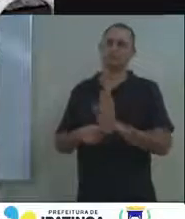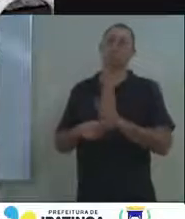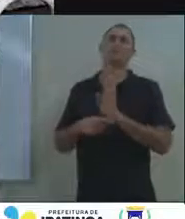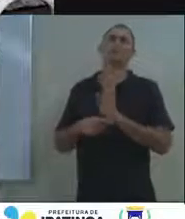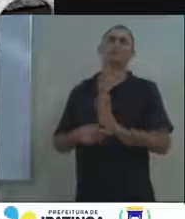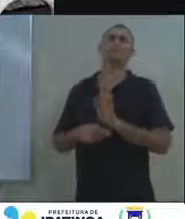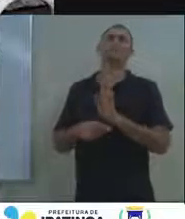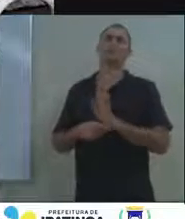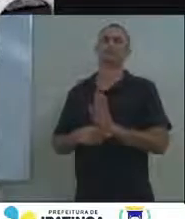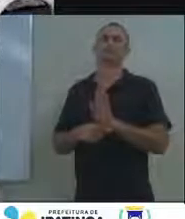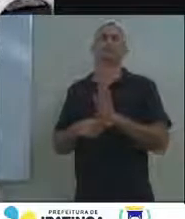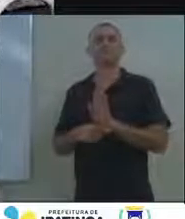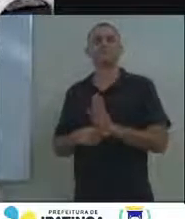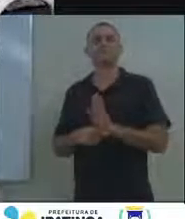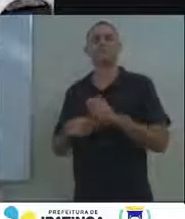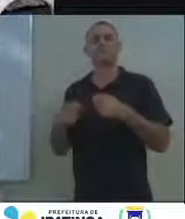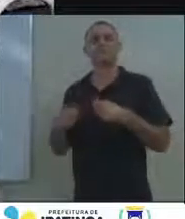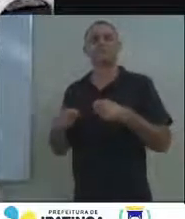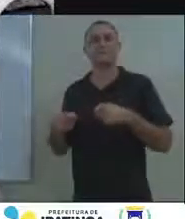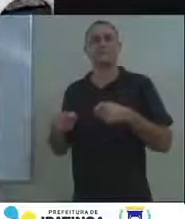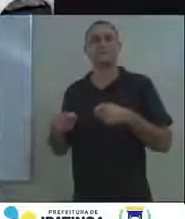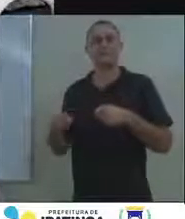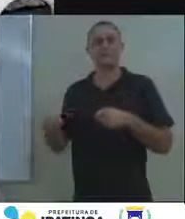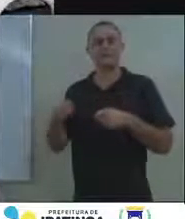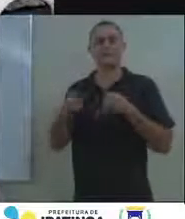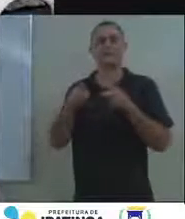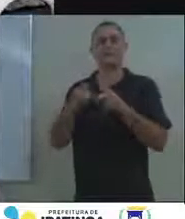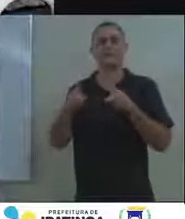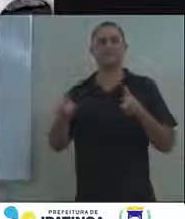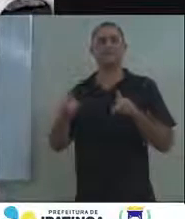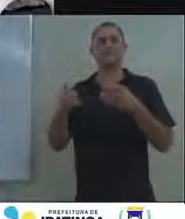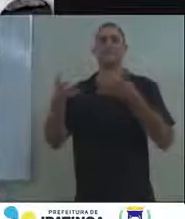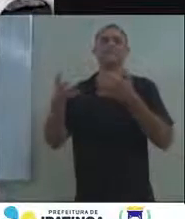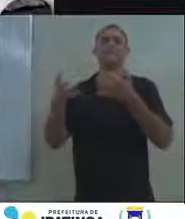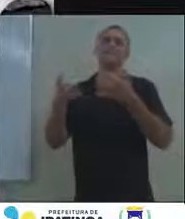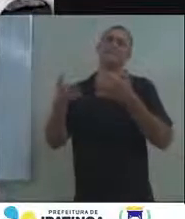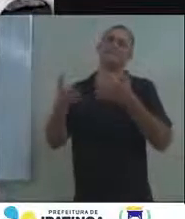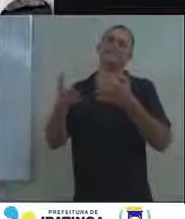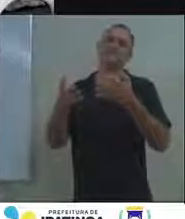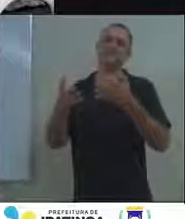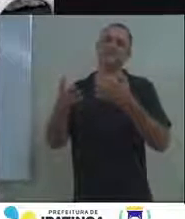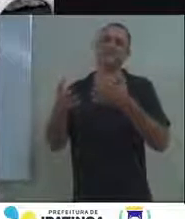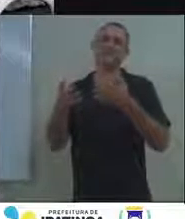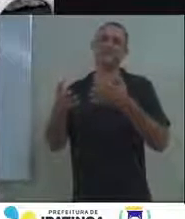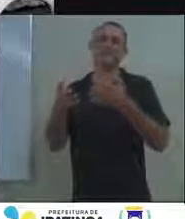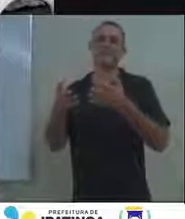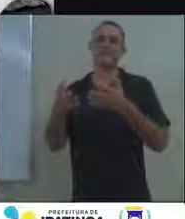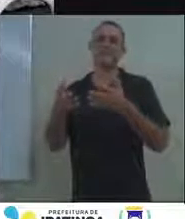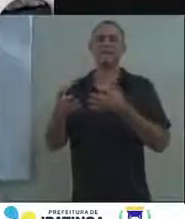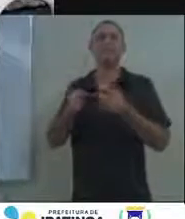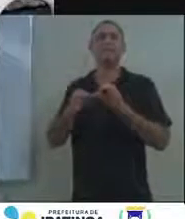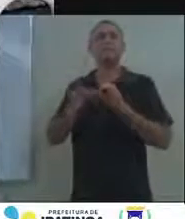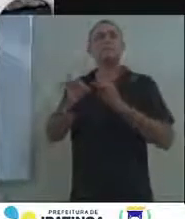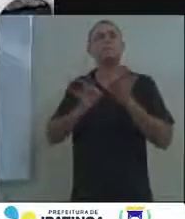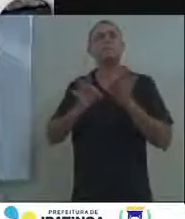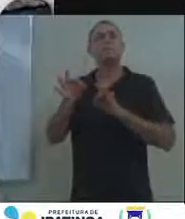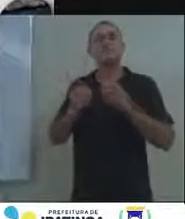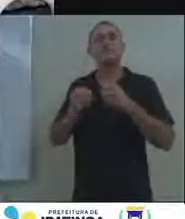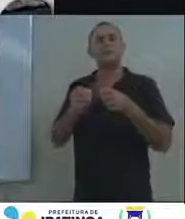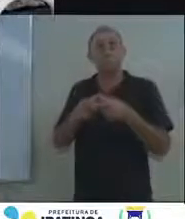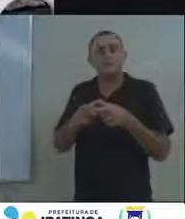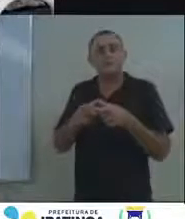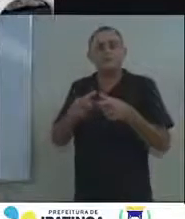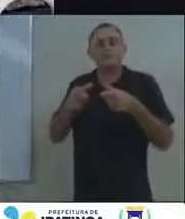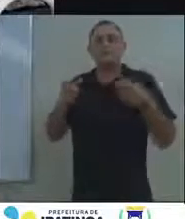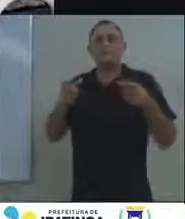estou aqui, mas eu vou precisar muito de vocês, porque a gente quer não só aplicar o programa, mas a gente quer aprimorar, a gente